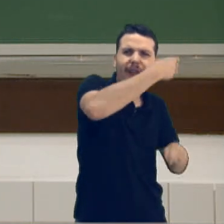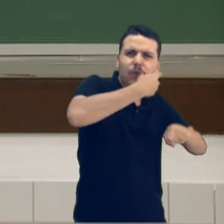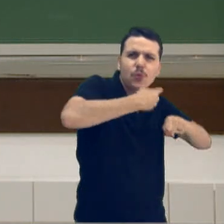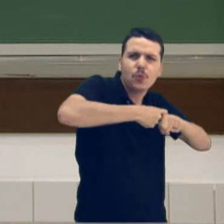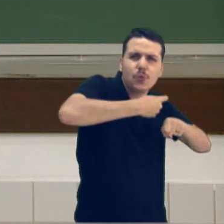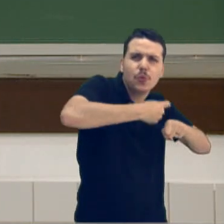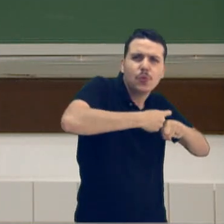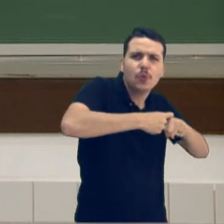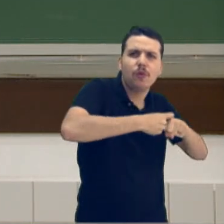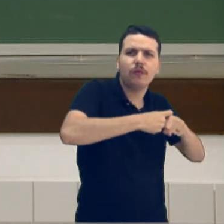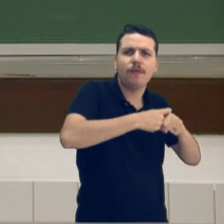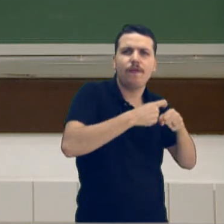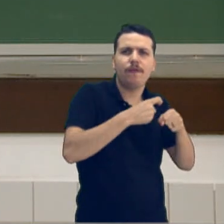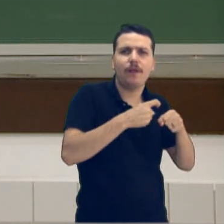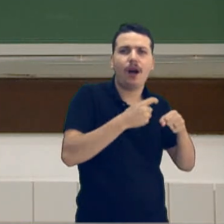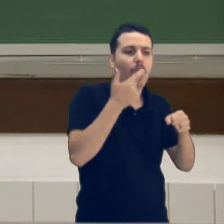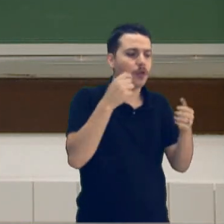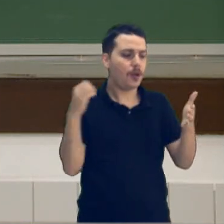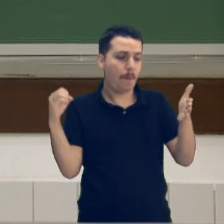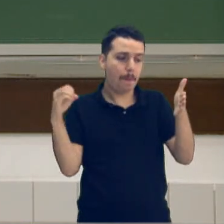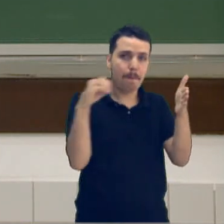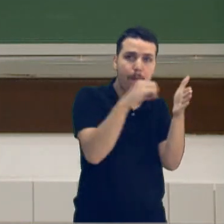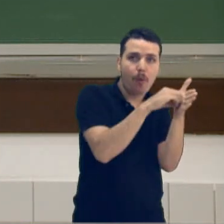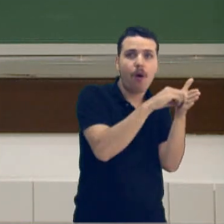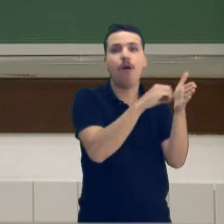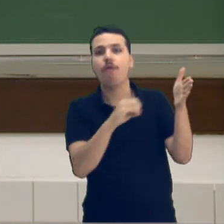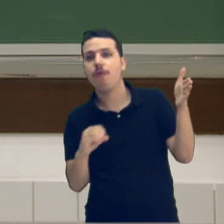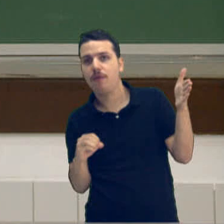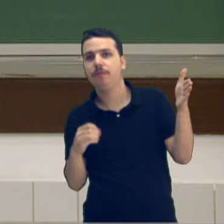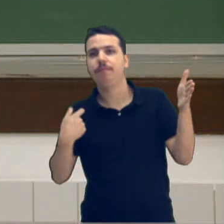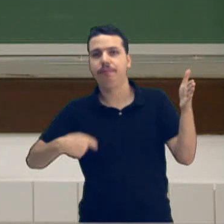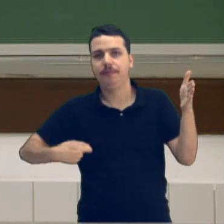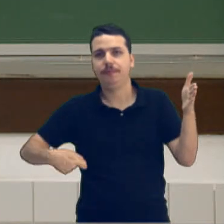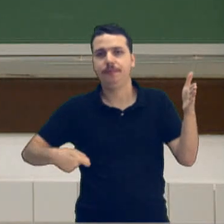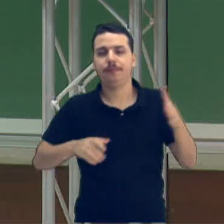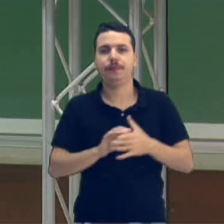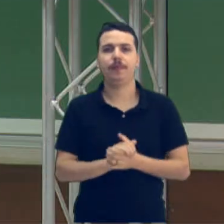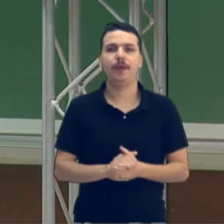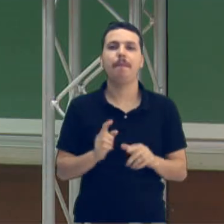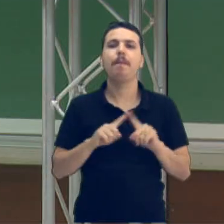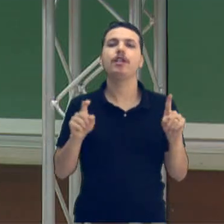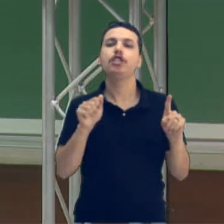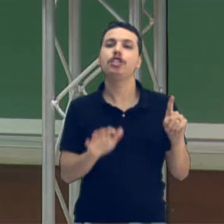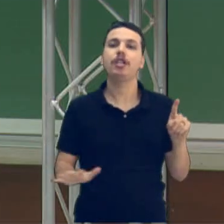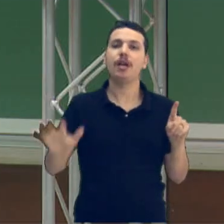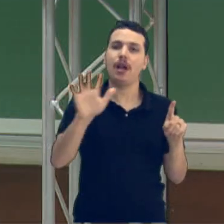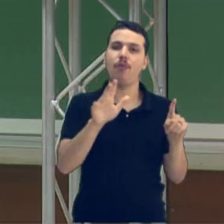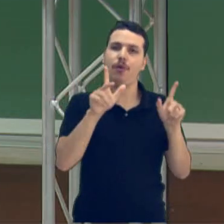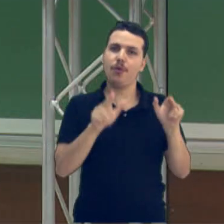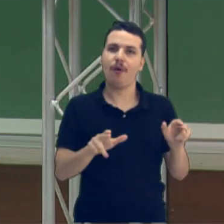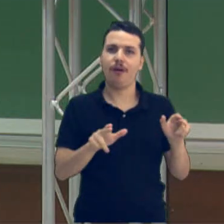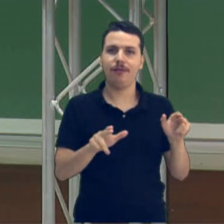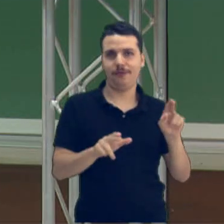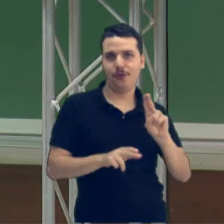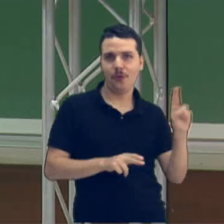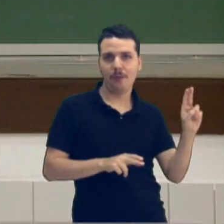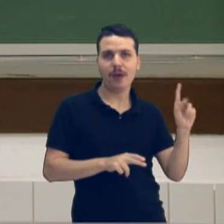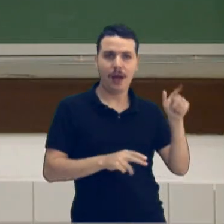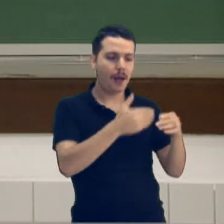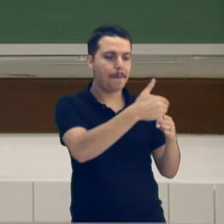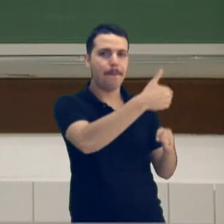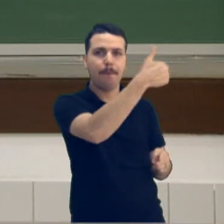muito firme para devolver a bola novamente para o jogo, né? Mas em geral, como o nome está dizendo, é parede